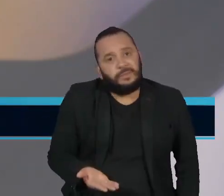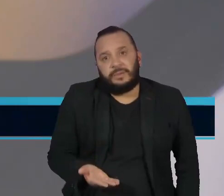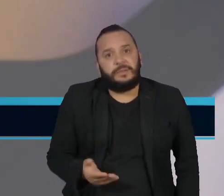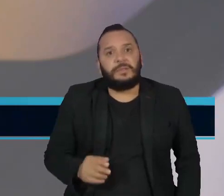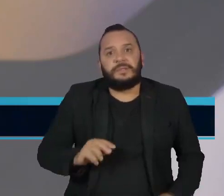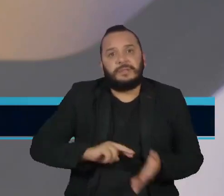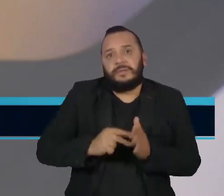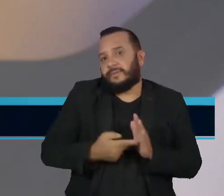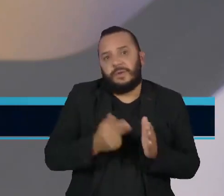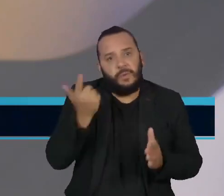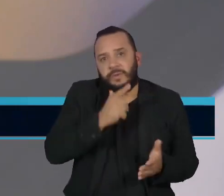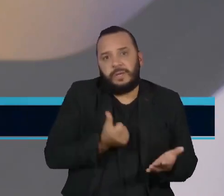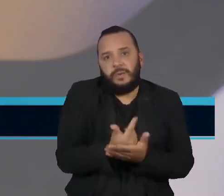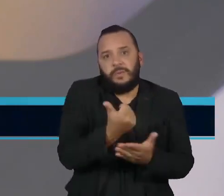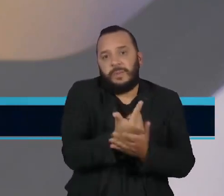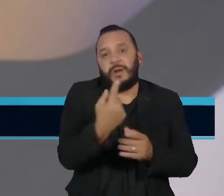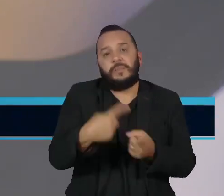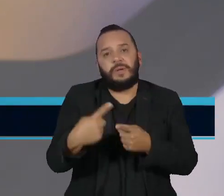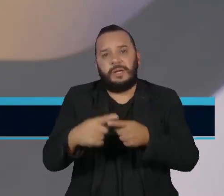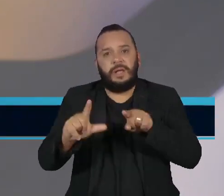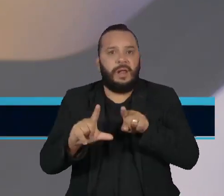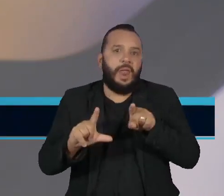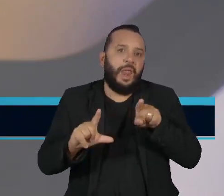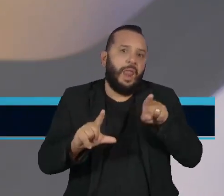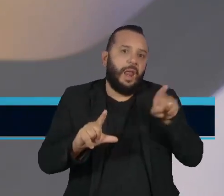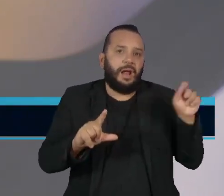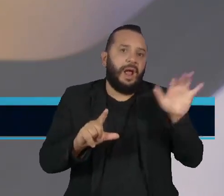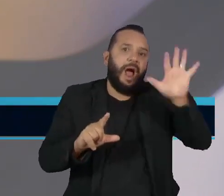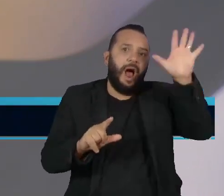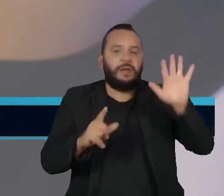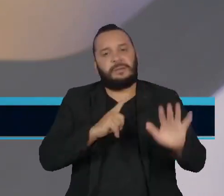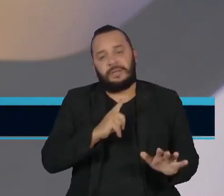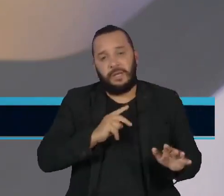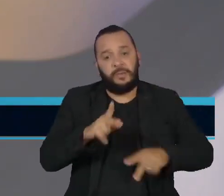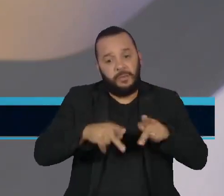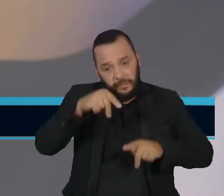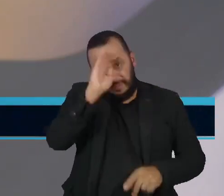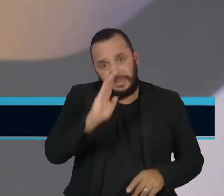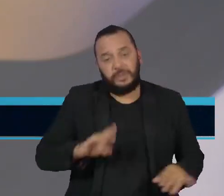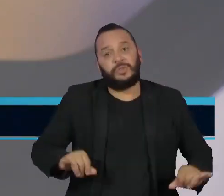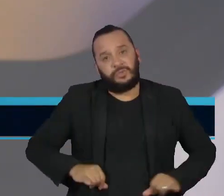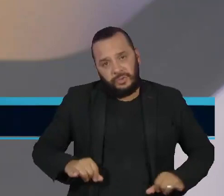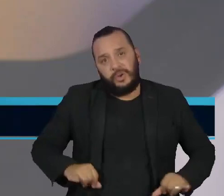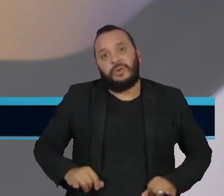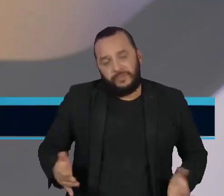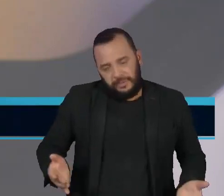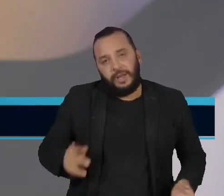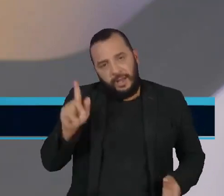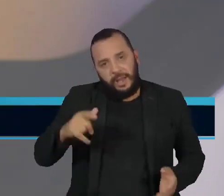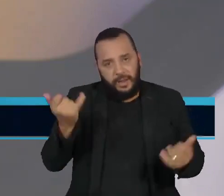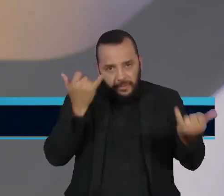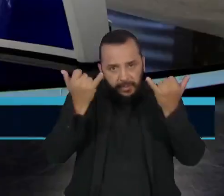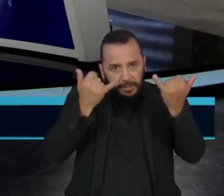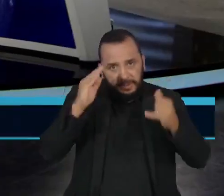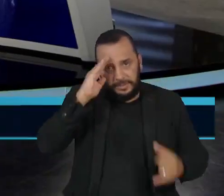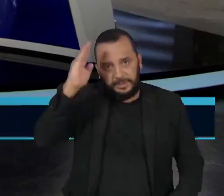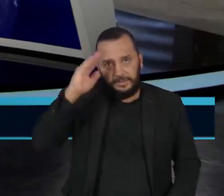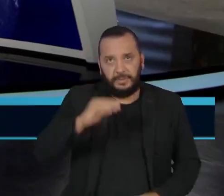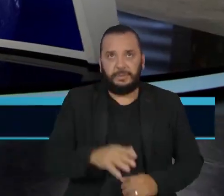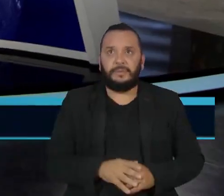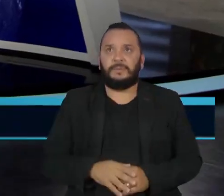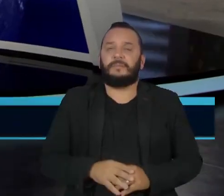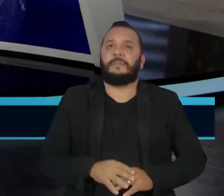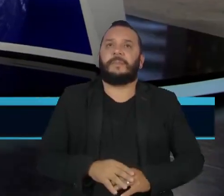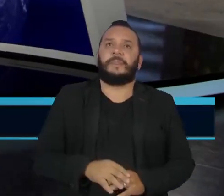muito agravado por conta da inflação. Então a nossa população está sofrendo. E é essa a informação que a reportagem traz. E, Sérgio, quais os